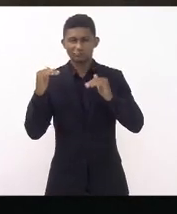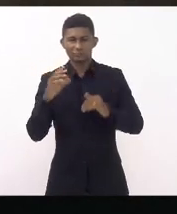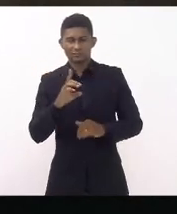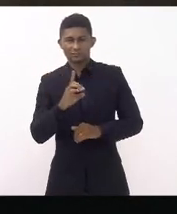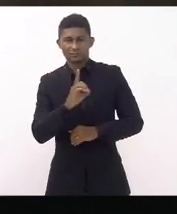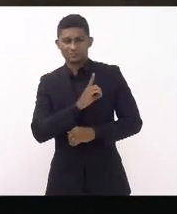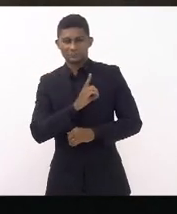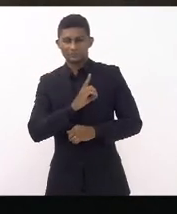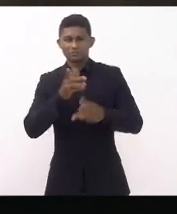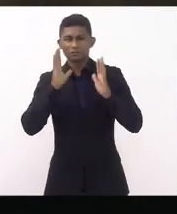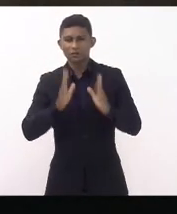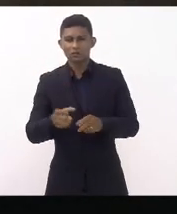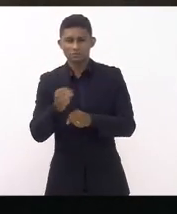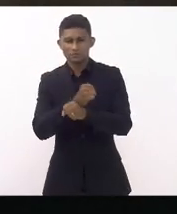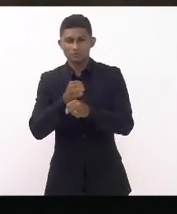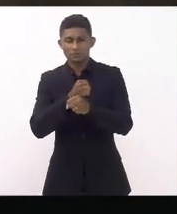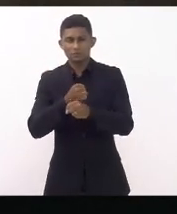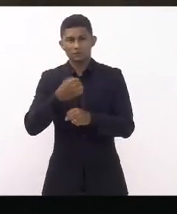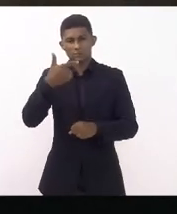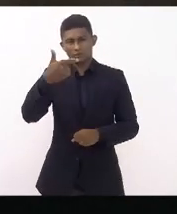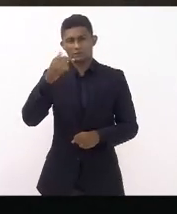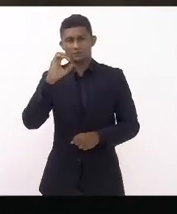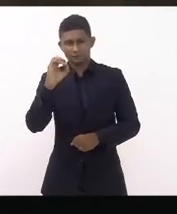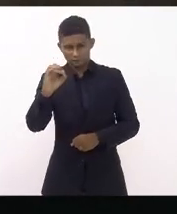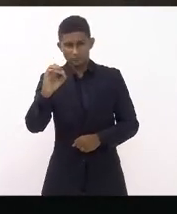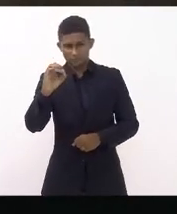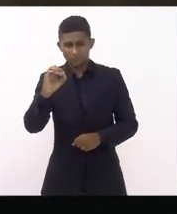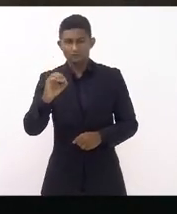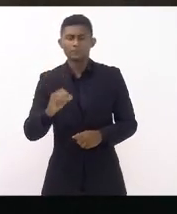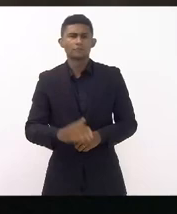há 20 anos. E todas as vezes,